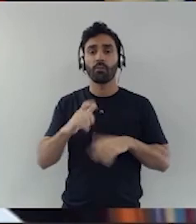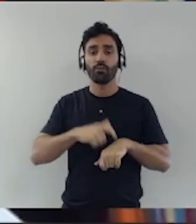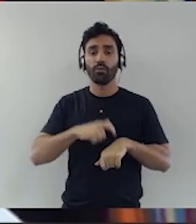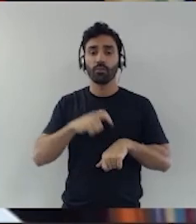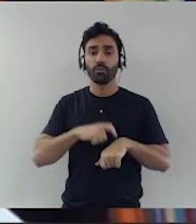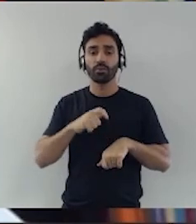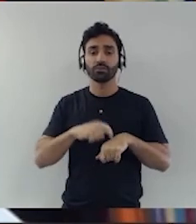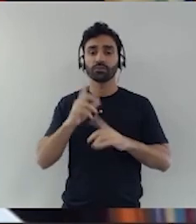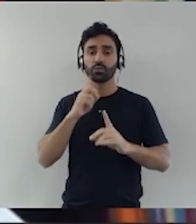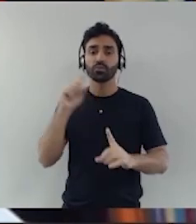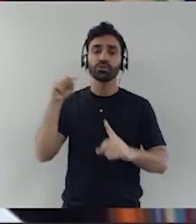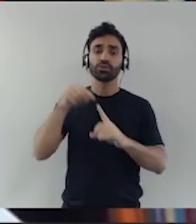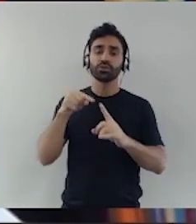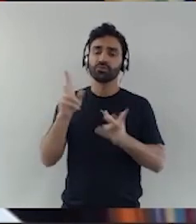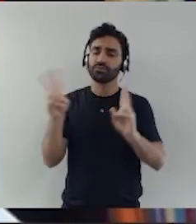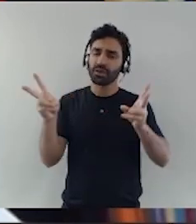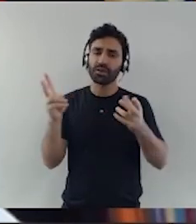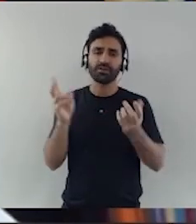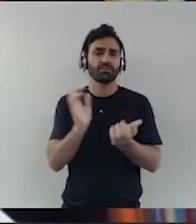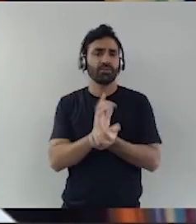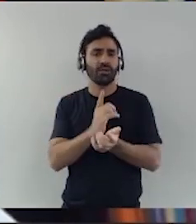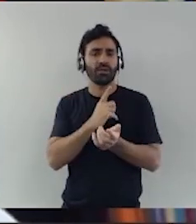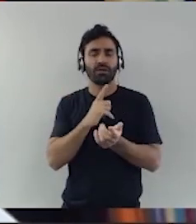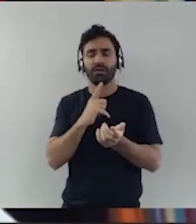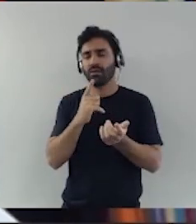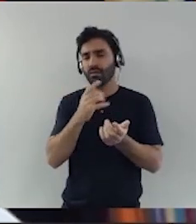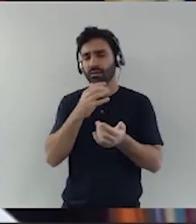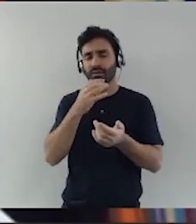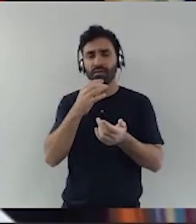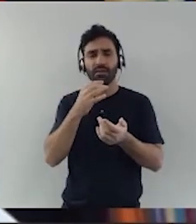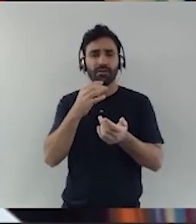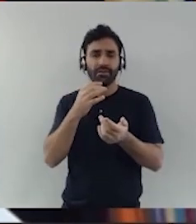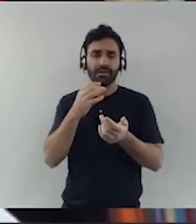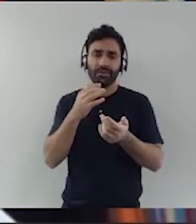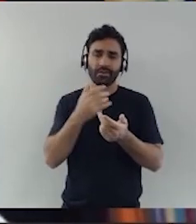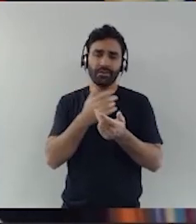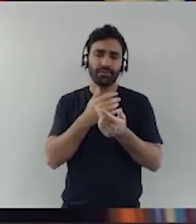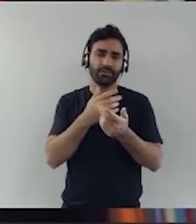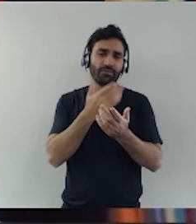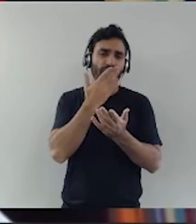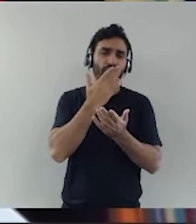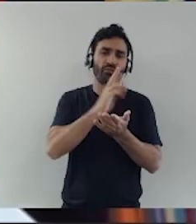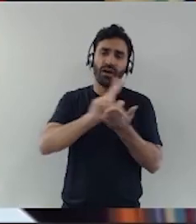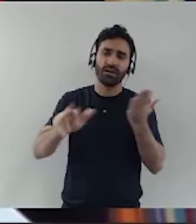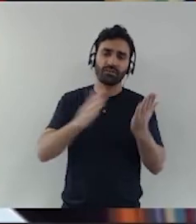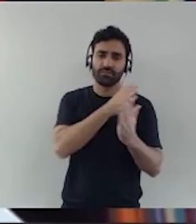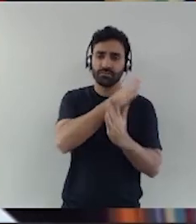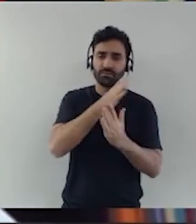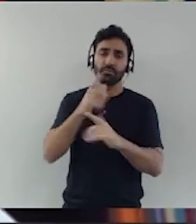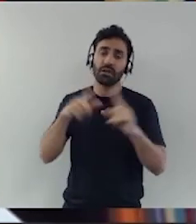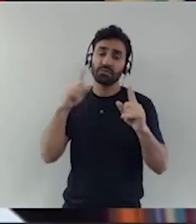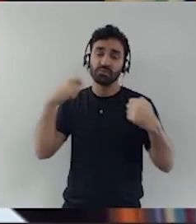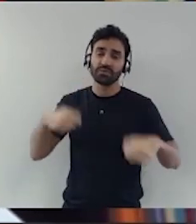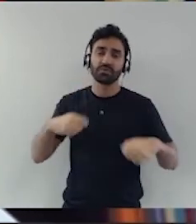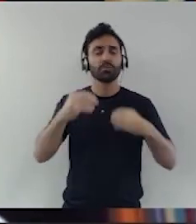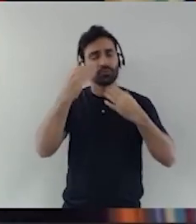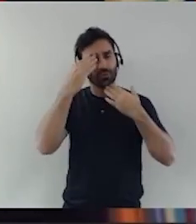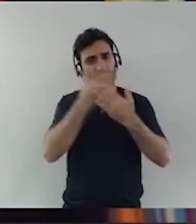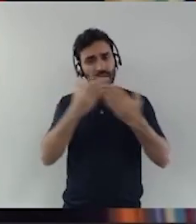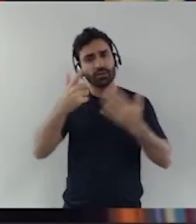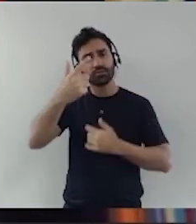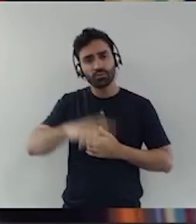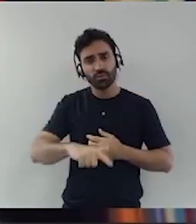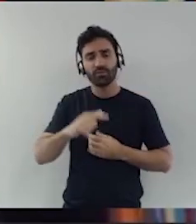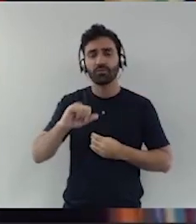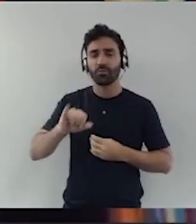os objetivos, mesmo que com finalidades diversas, eles também se tocam, e esse diálogo institucional é necessário. Então, agradeço mais uma vez